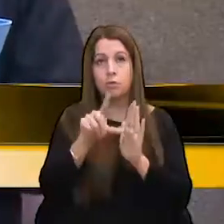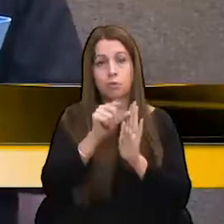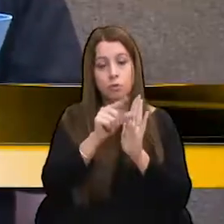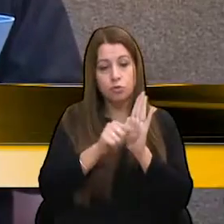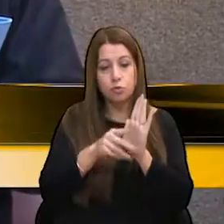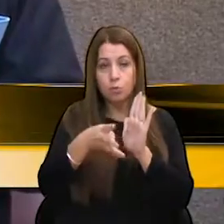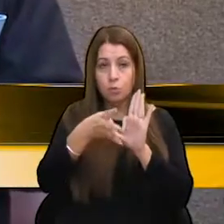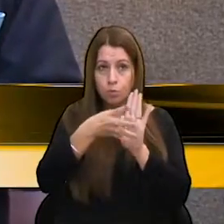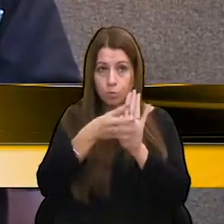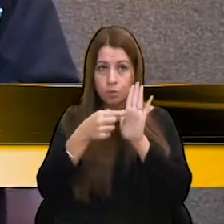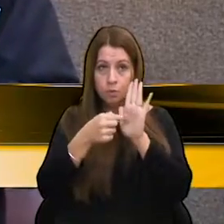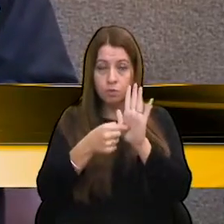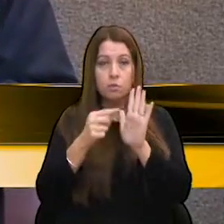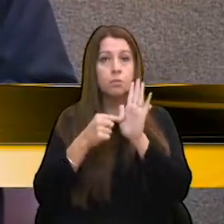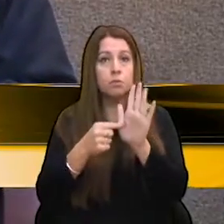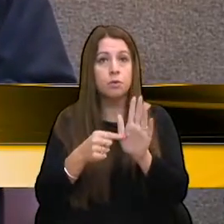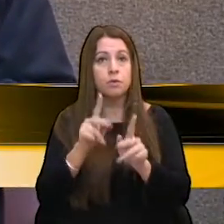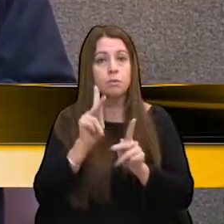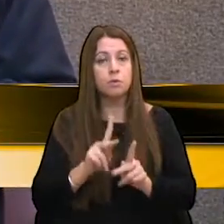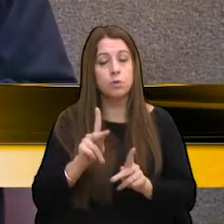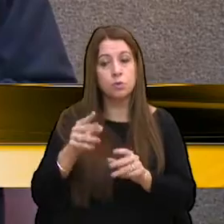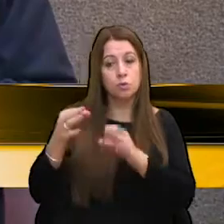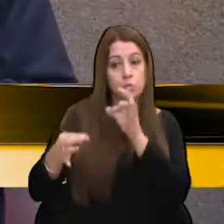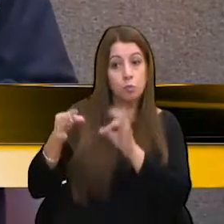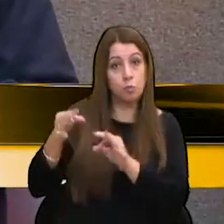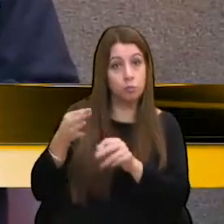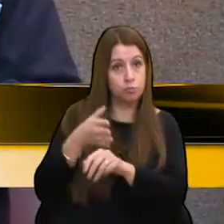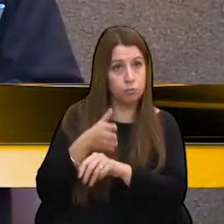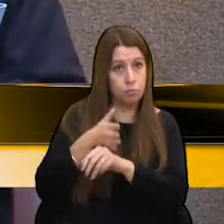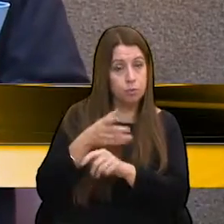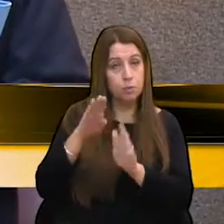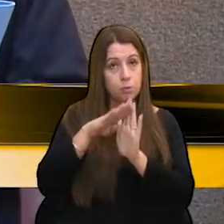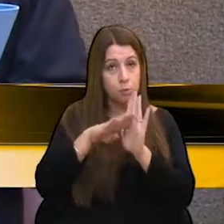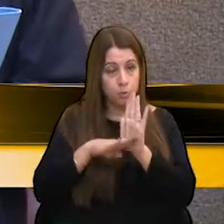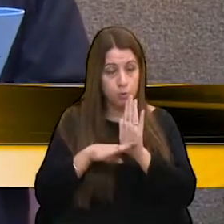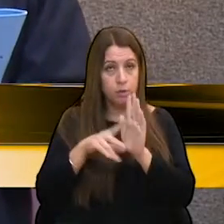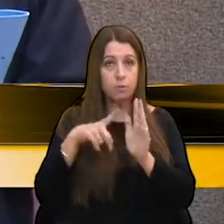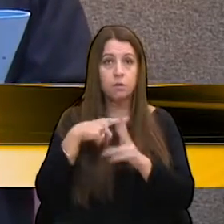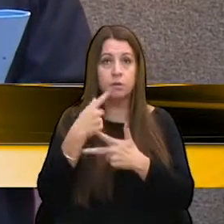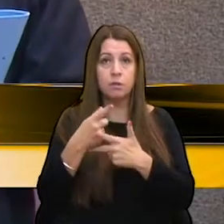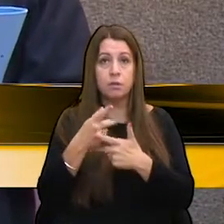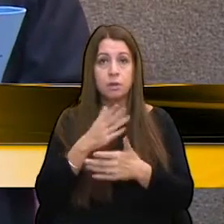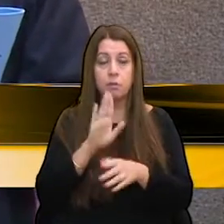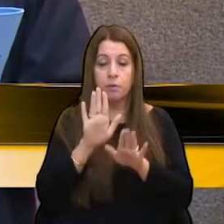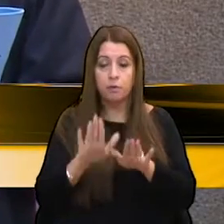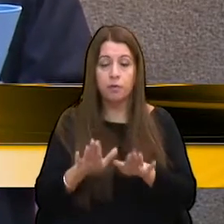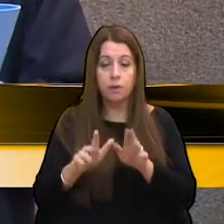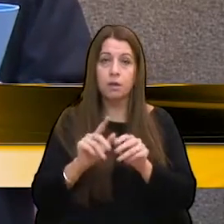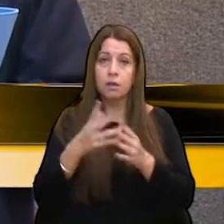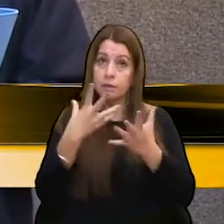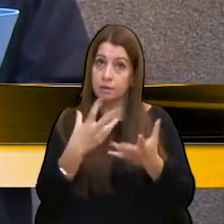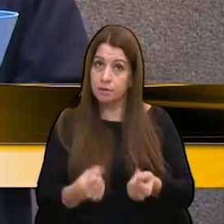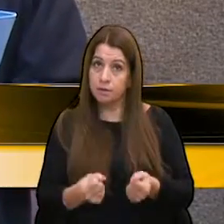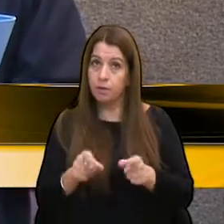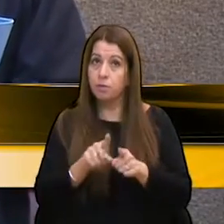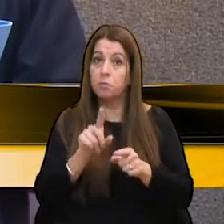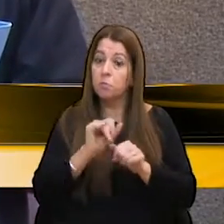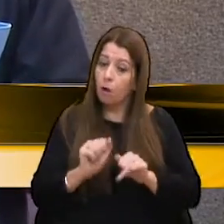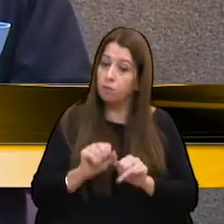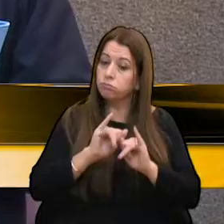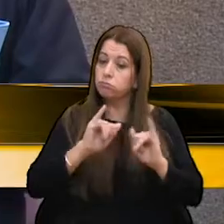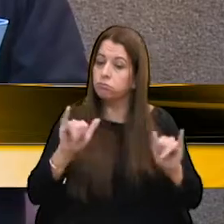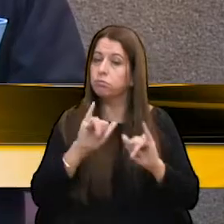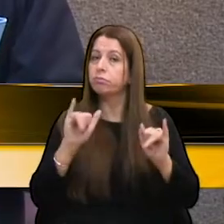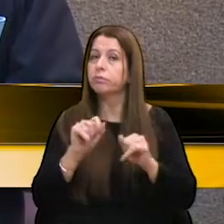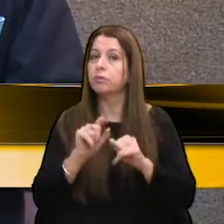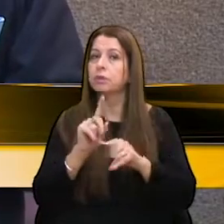4º, que prevê que as pessoas jurídicas participantes do programa, durante a permanência da adesão, poderão divulgar,